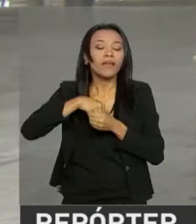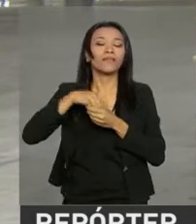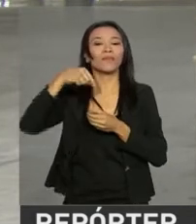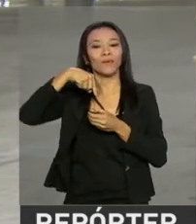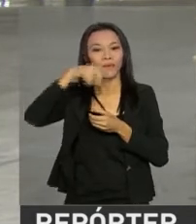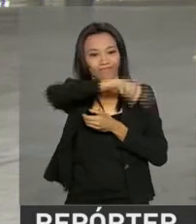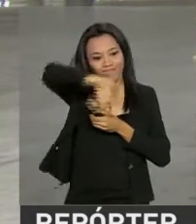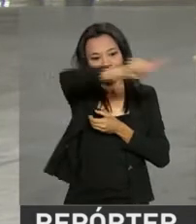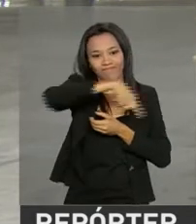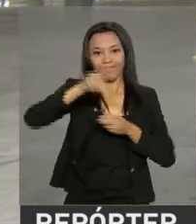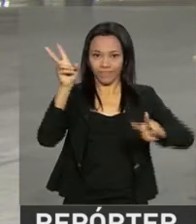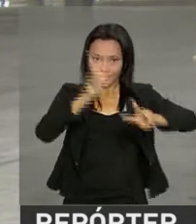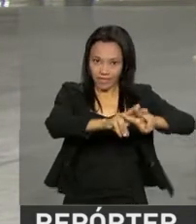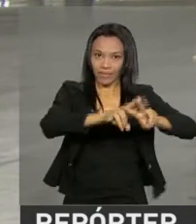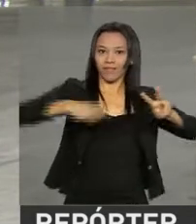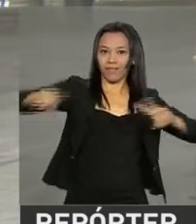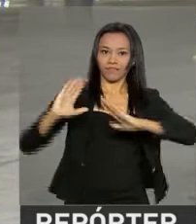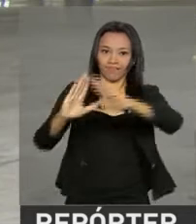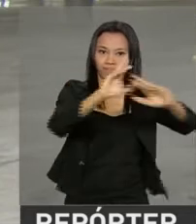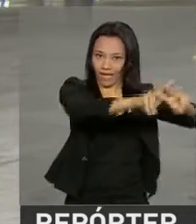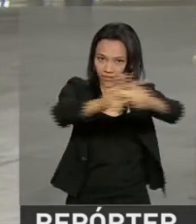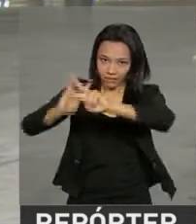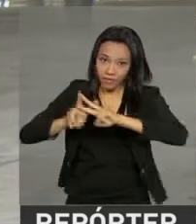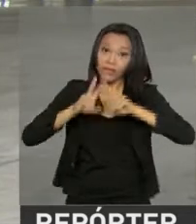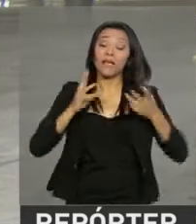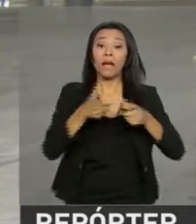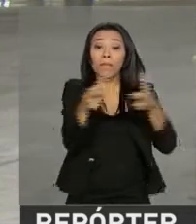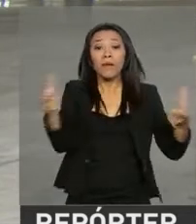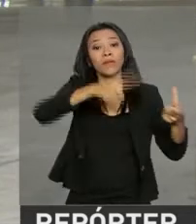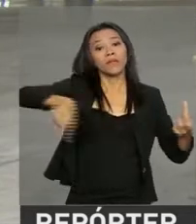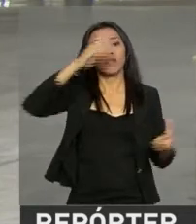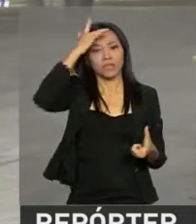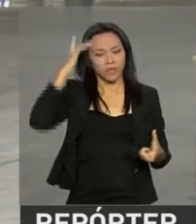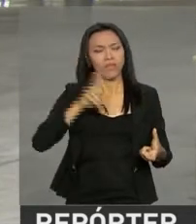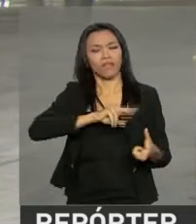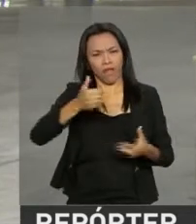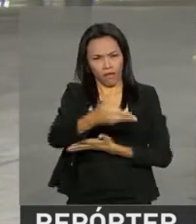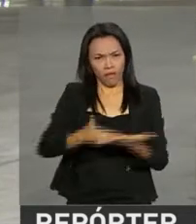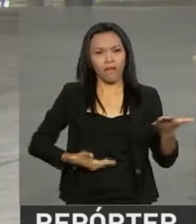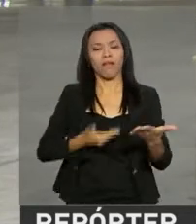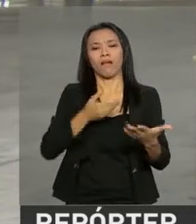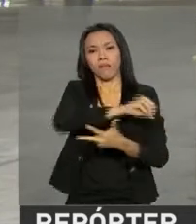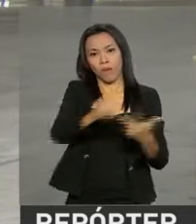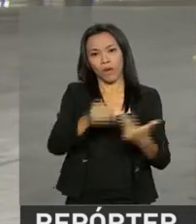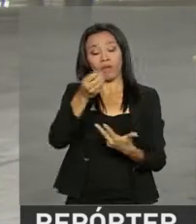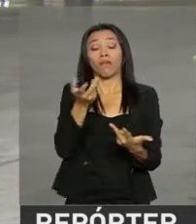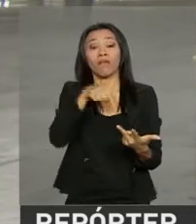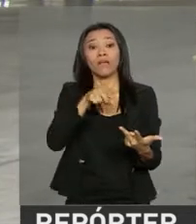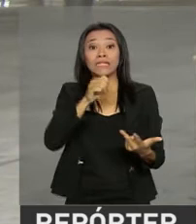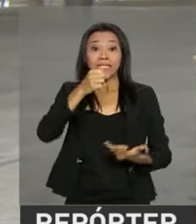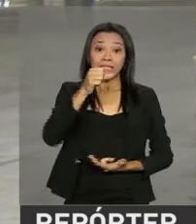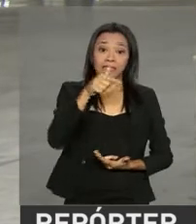próprias unidades prisionais a maior parte das pessoas que vão fazer aí o enem dentro dessas unidades 78%